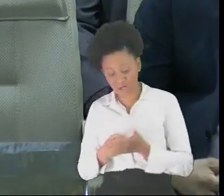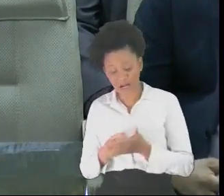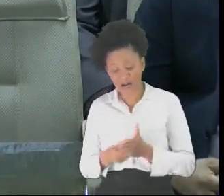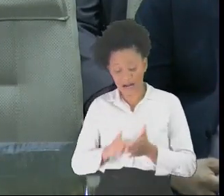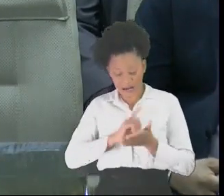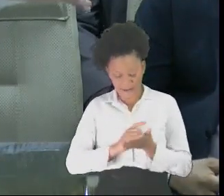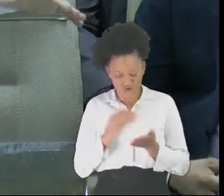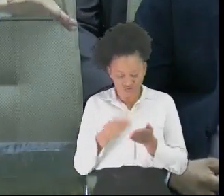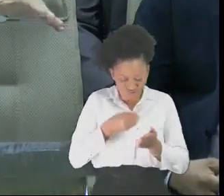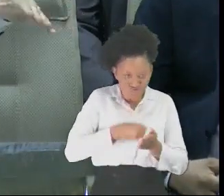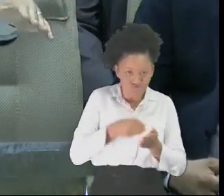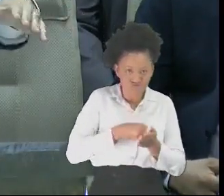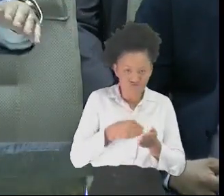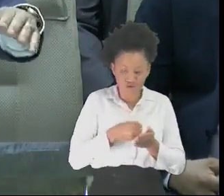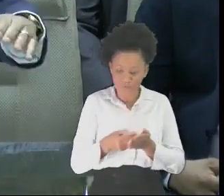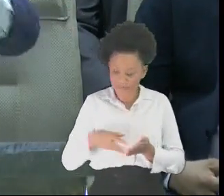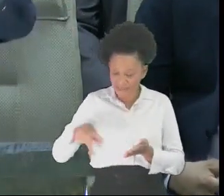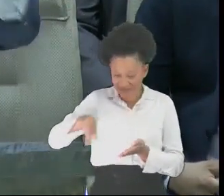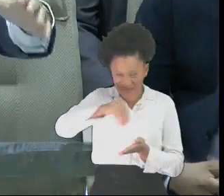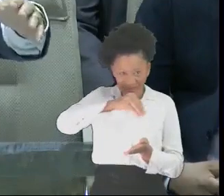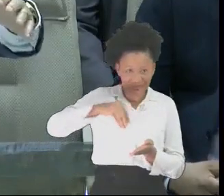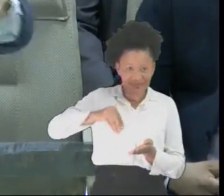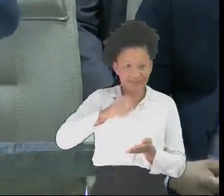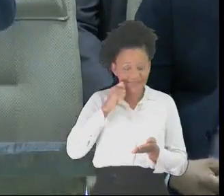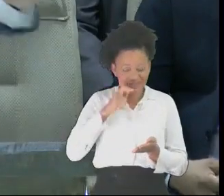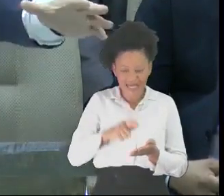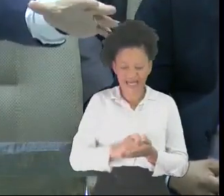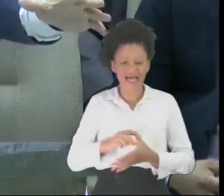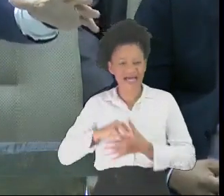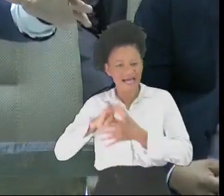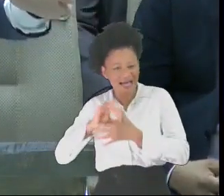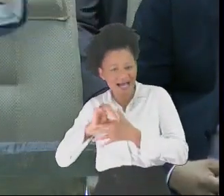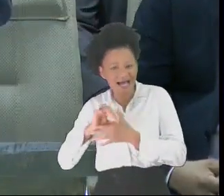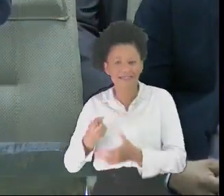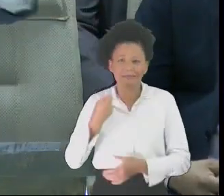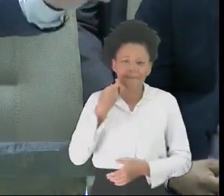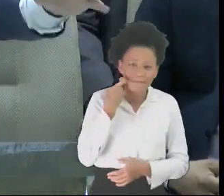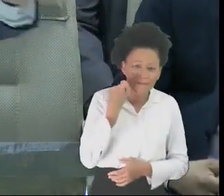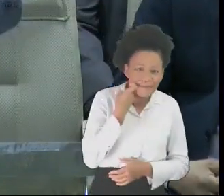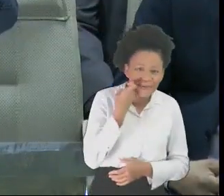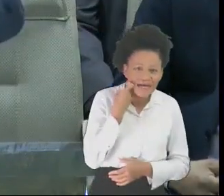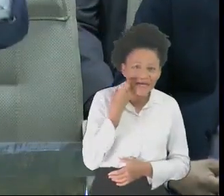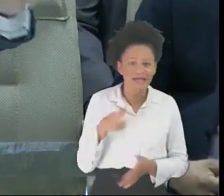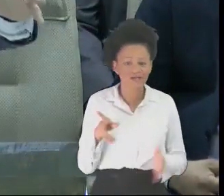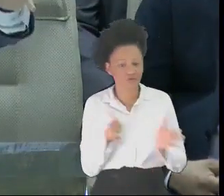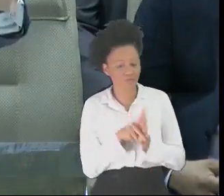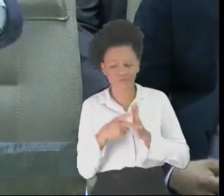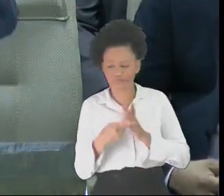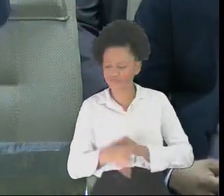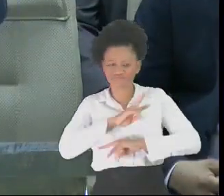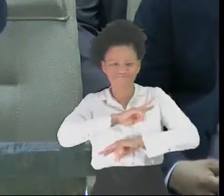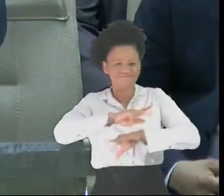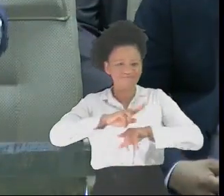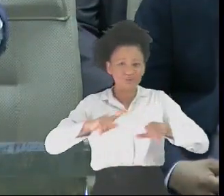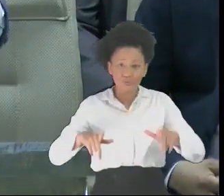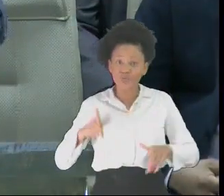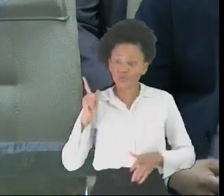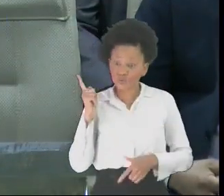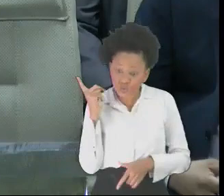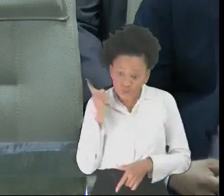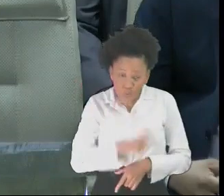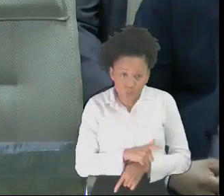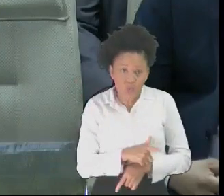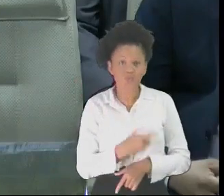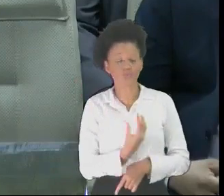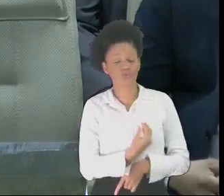e salgá-lo. Carne, peixe, víveres de um modo geral só sobreviviam por